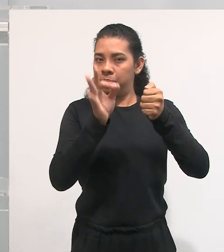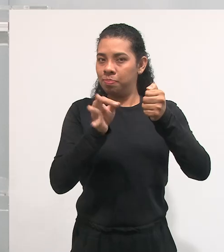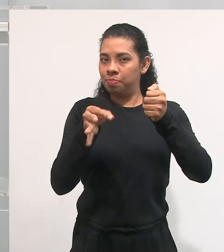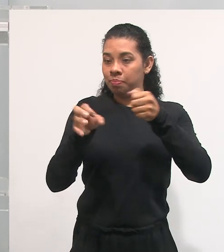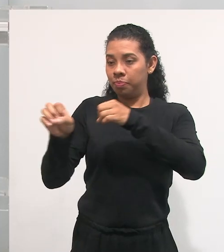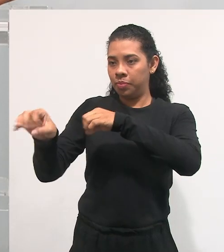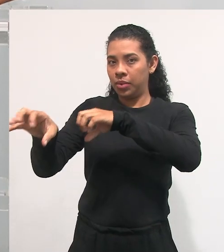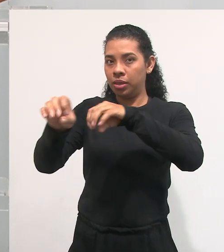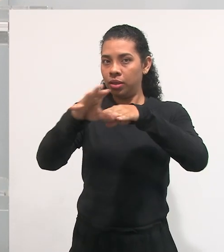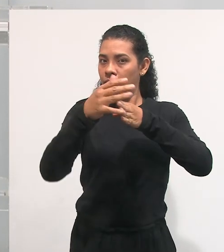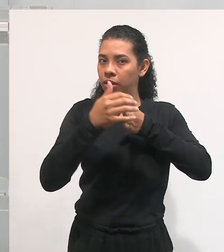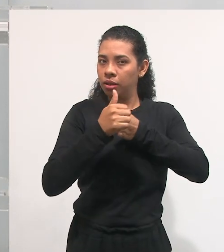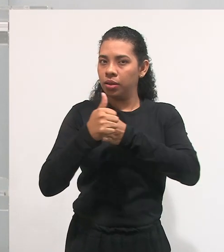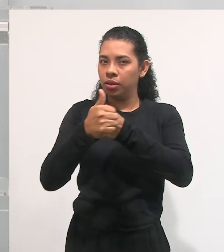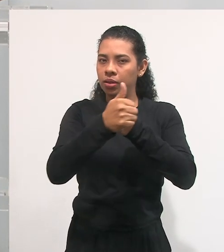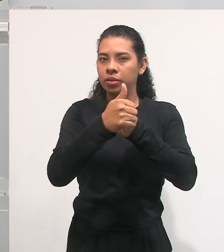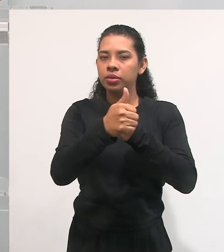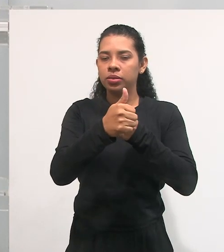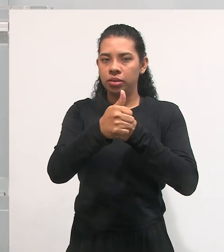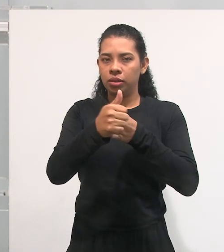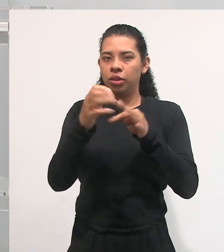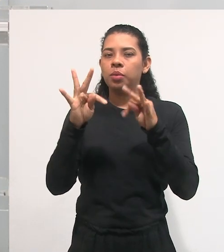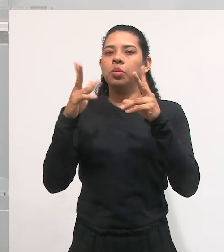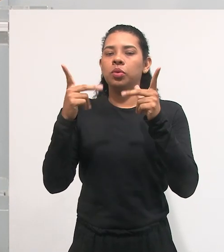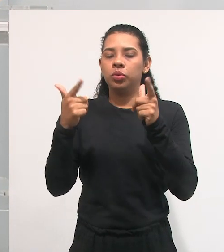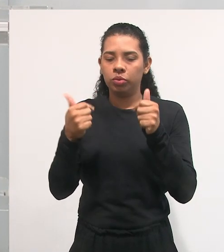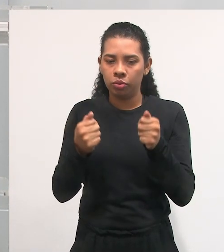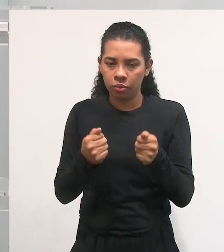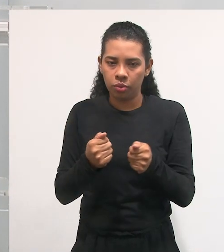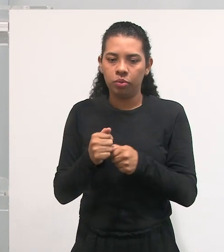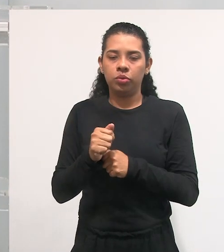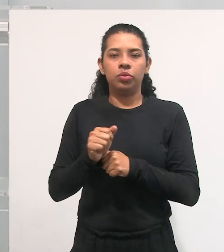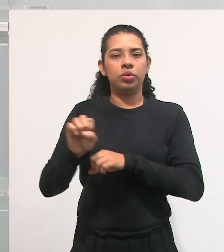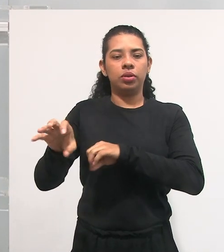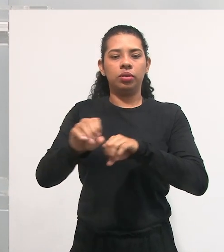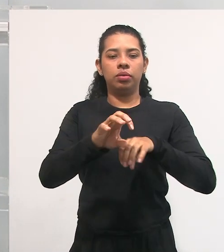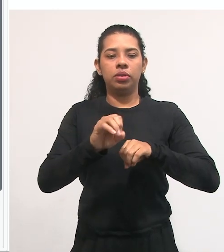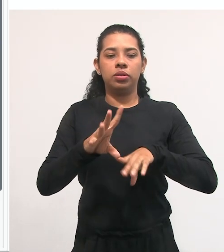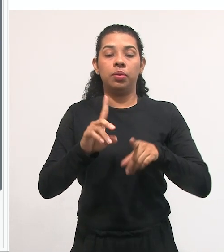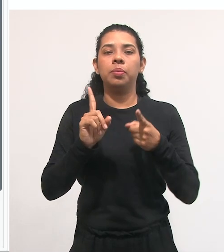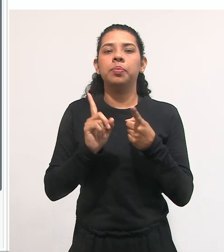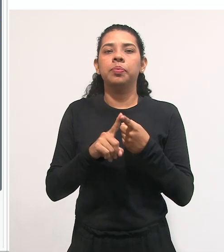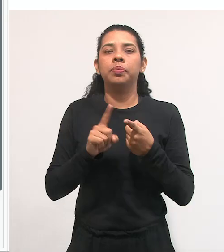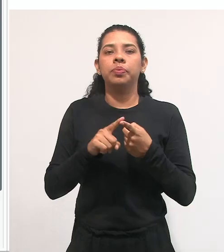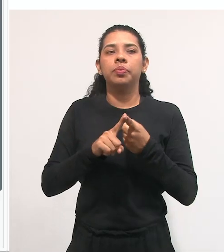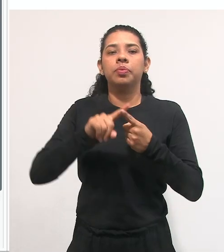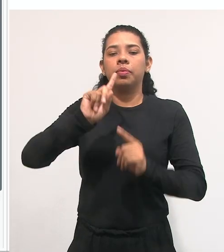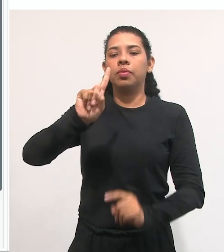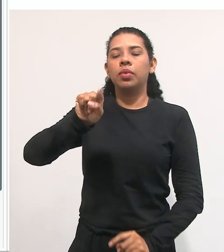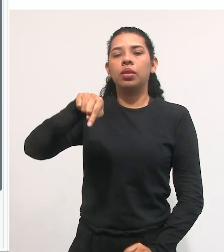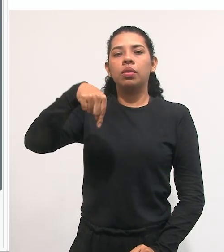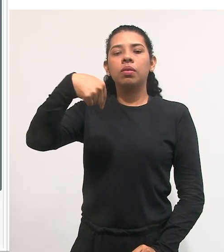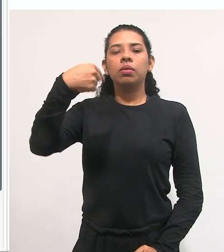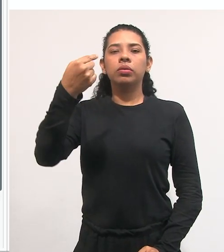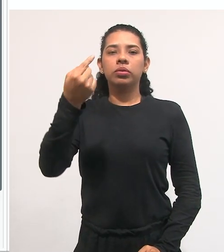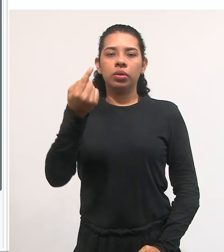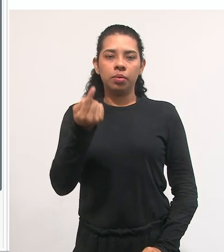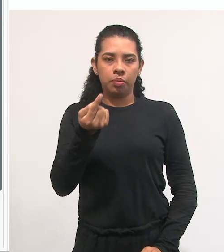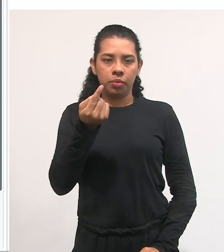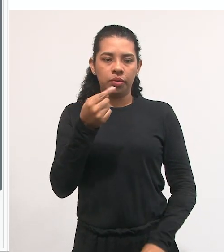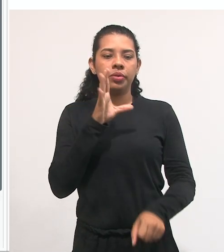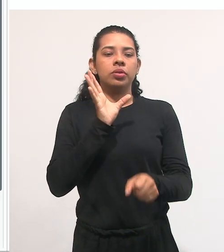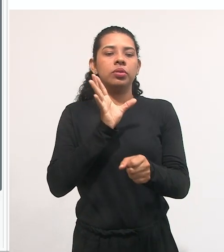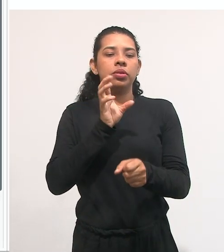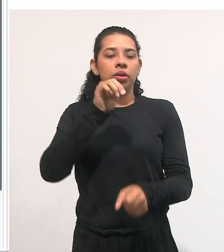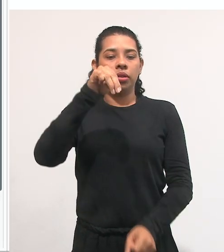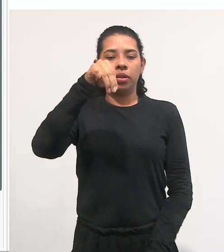vai conduzir o que é deliberado pelo Conselho Nacional de Educação. Depois, então, que eu tenho o